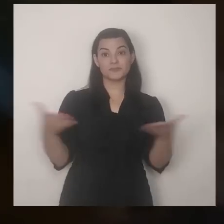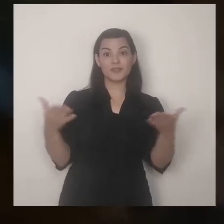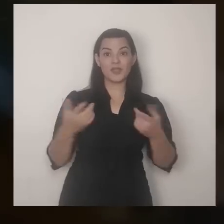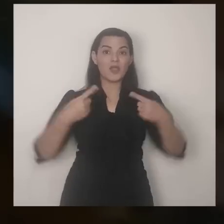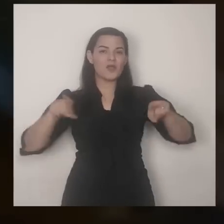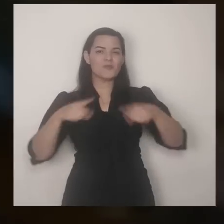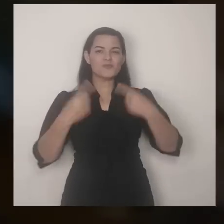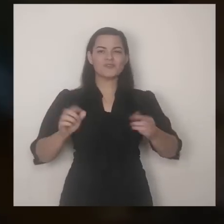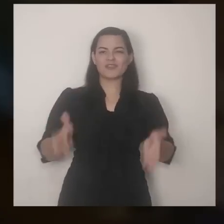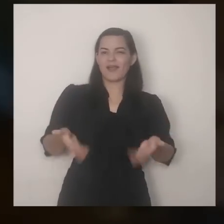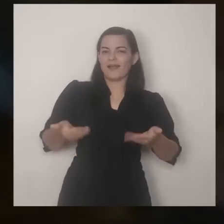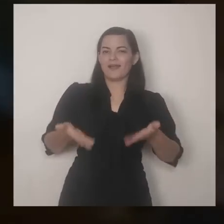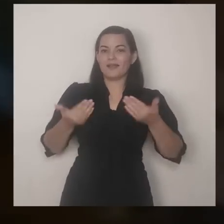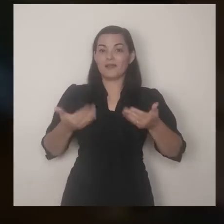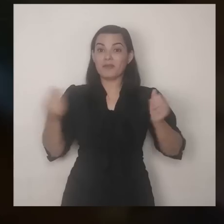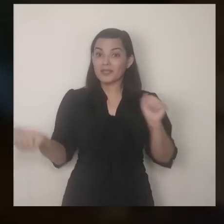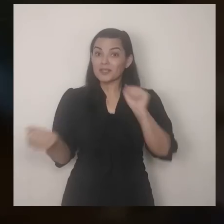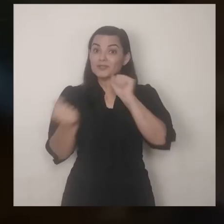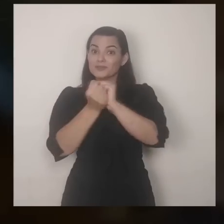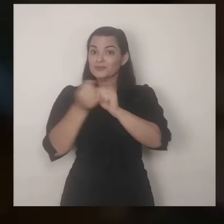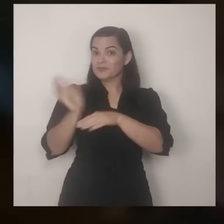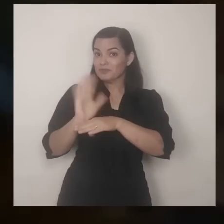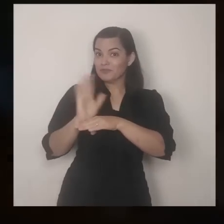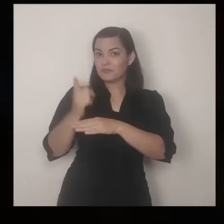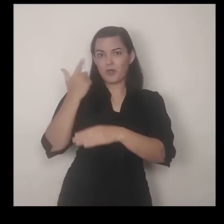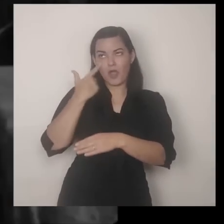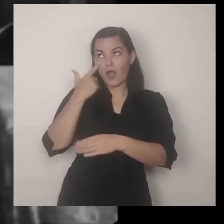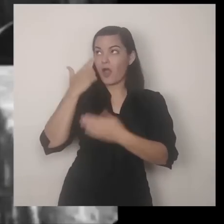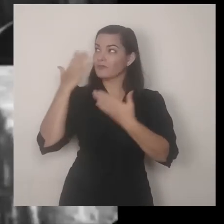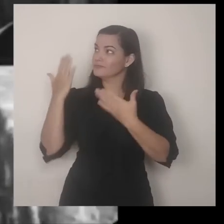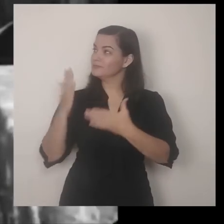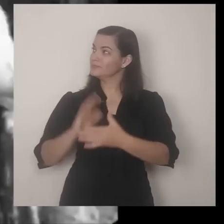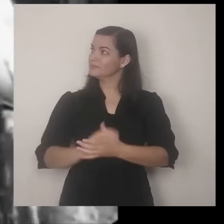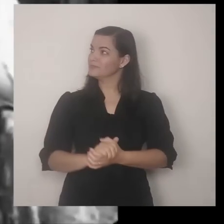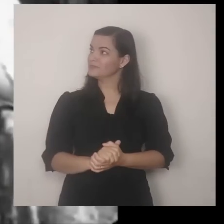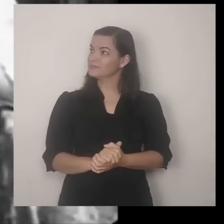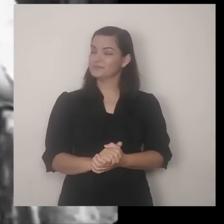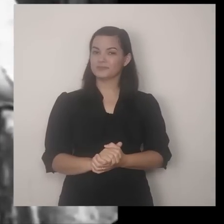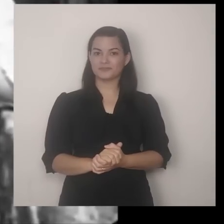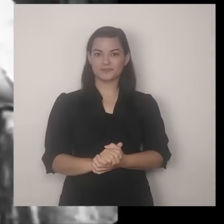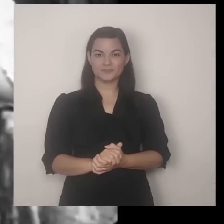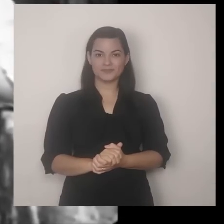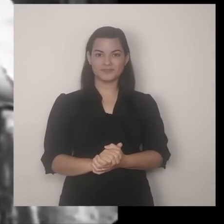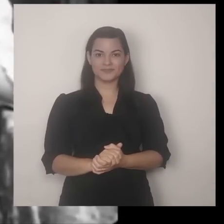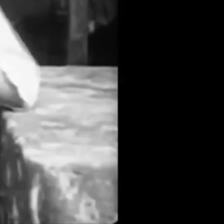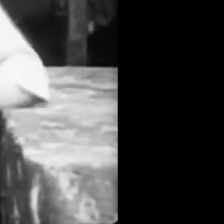Agora, percebam a importância da música nessa mesma cena.